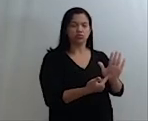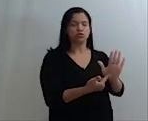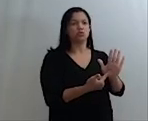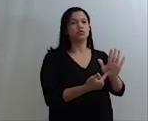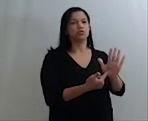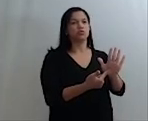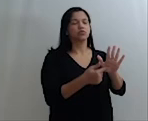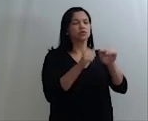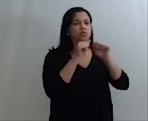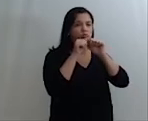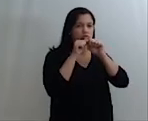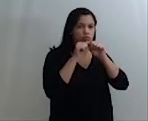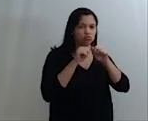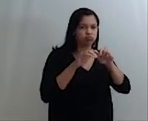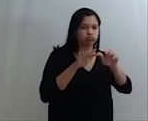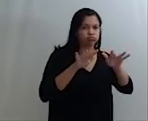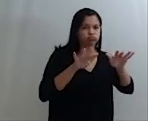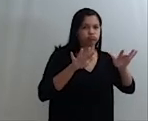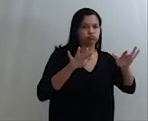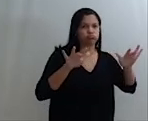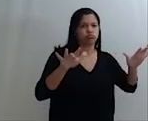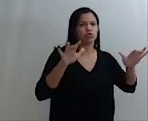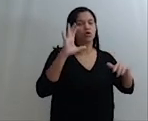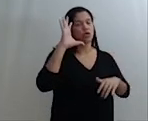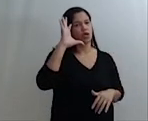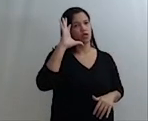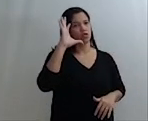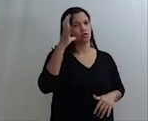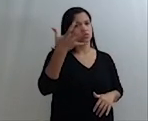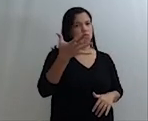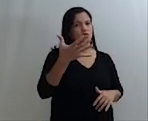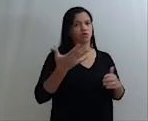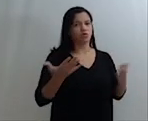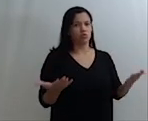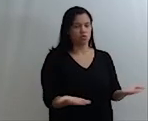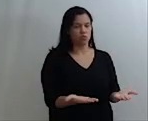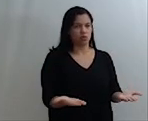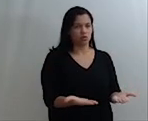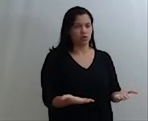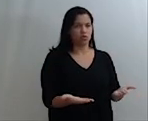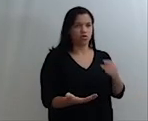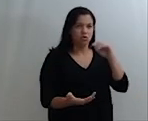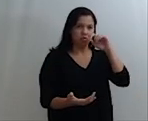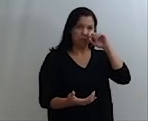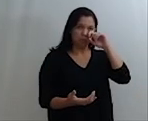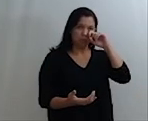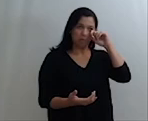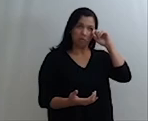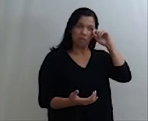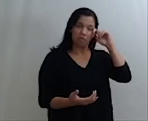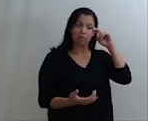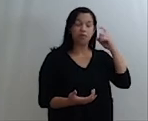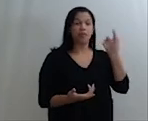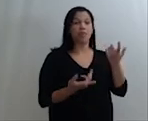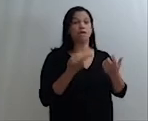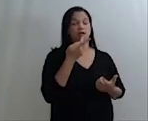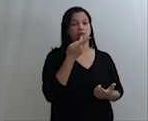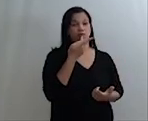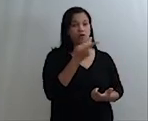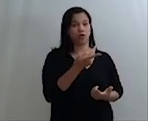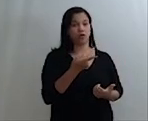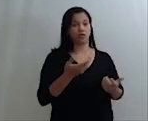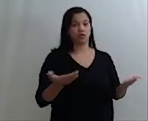várias autoridades essa decisão que está sendo eh prolatada hoje aqui nessa